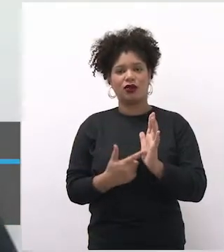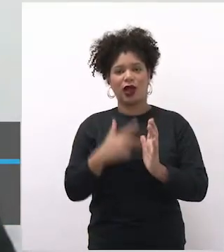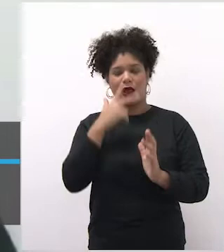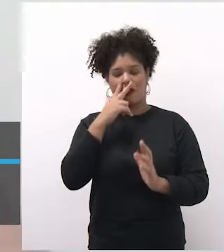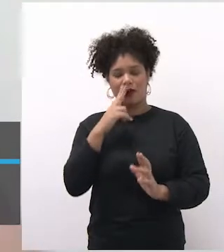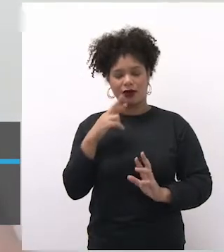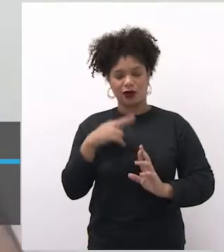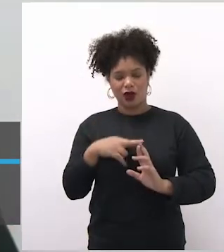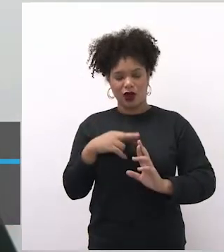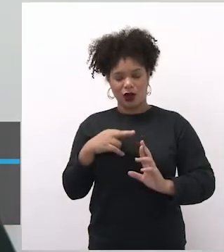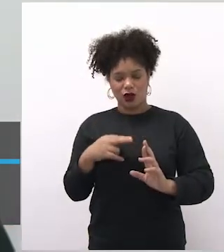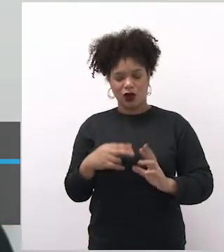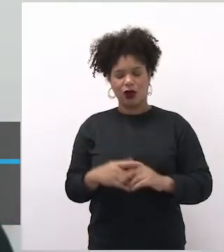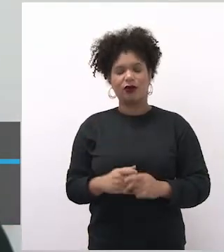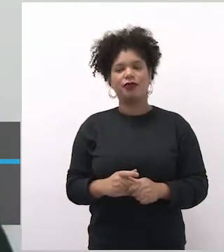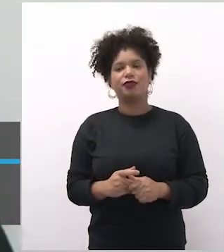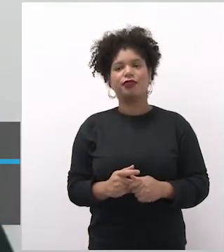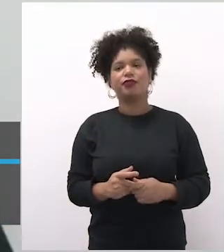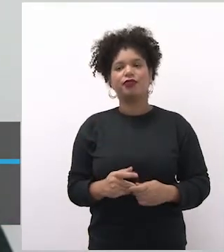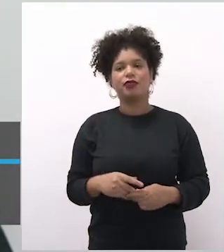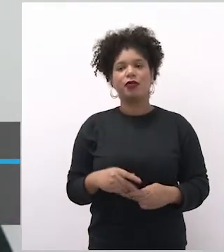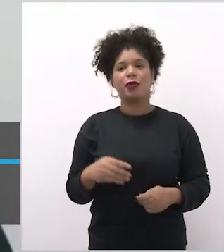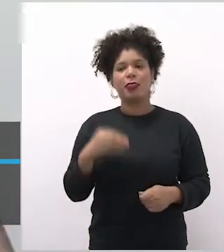em algumas experiências,